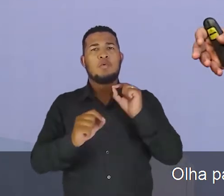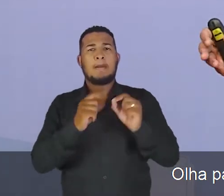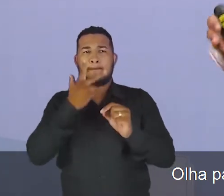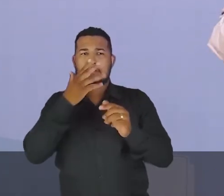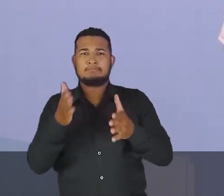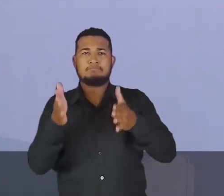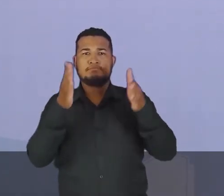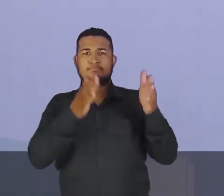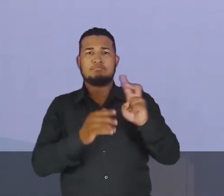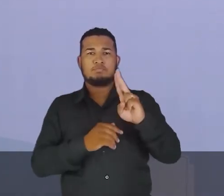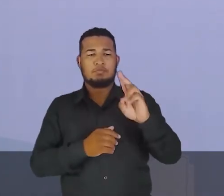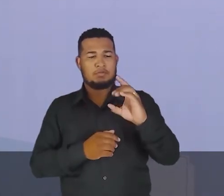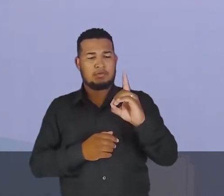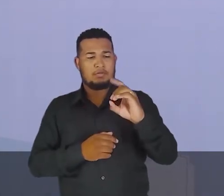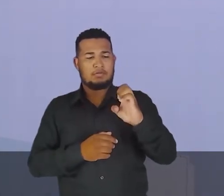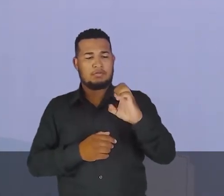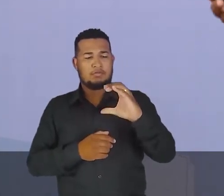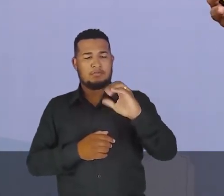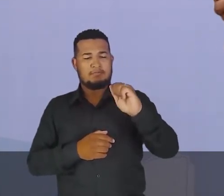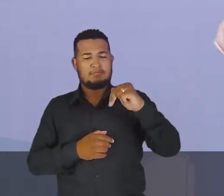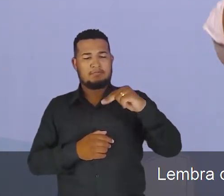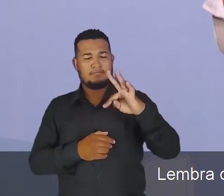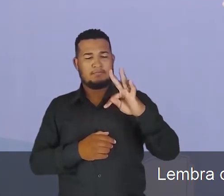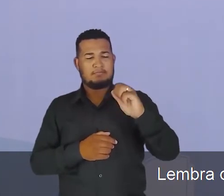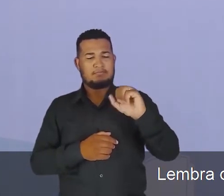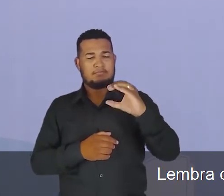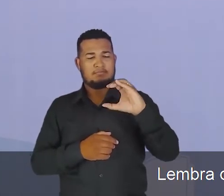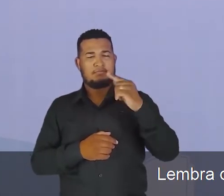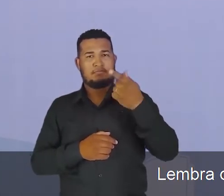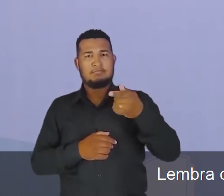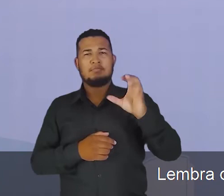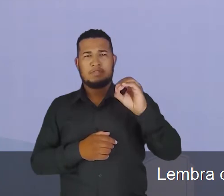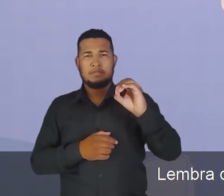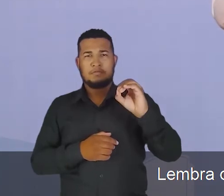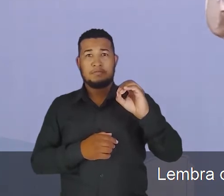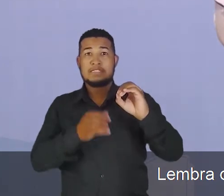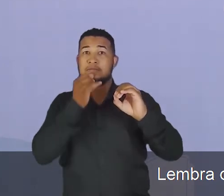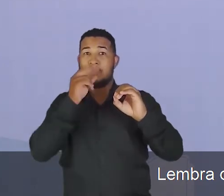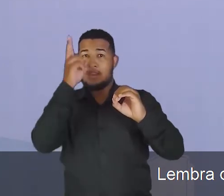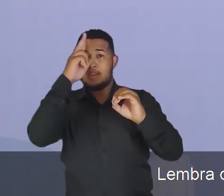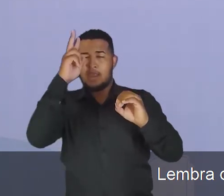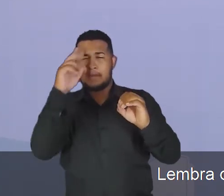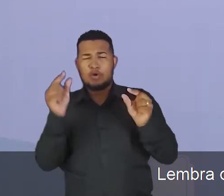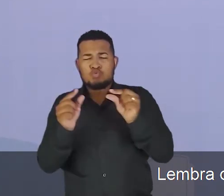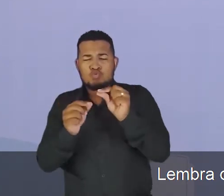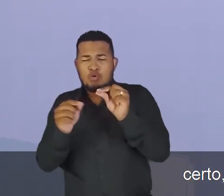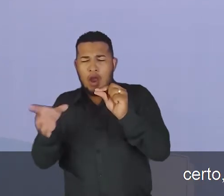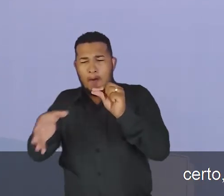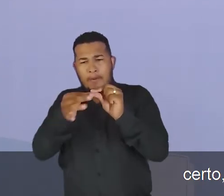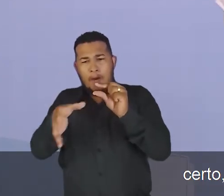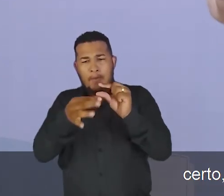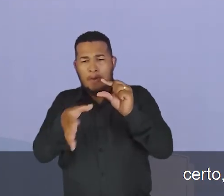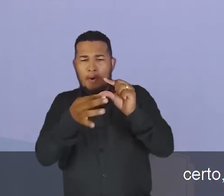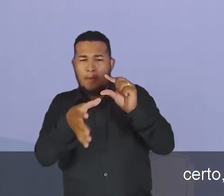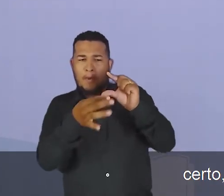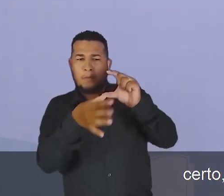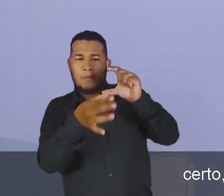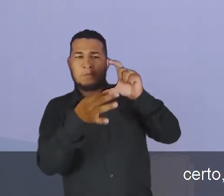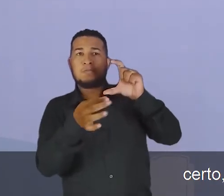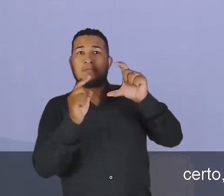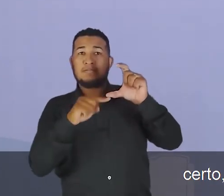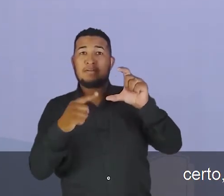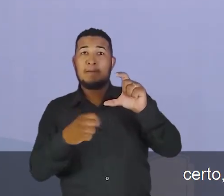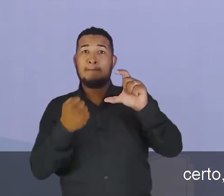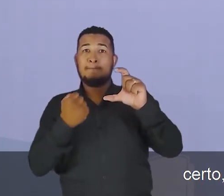processo conhecido como decantação. O que é a decantação? Lembra que as partículas que eram pequenininhas ficaram maiores, certo? E através do